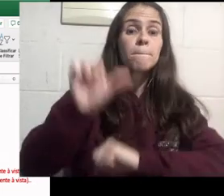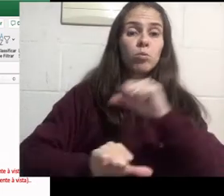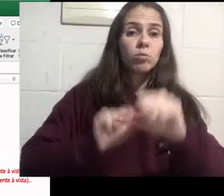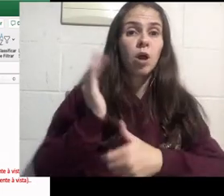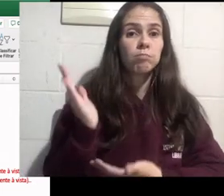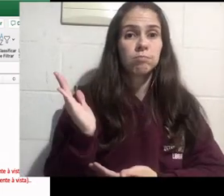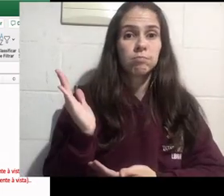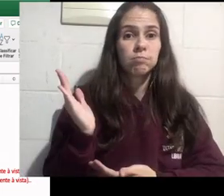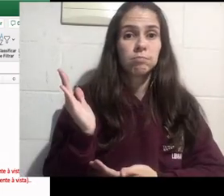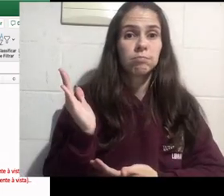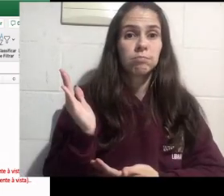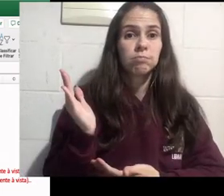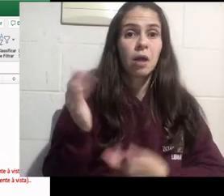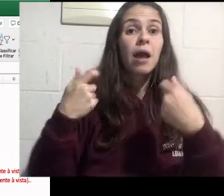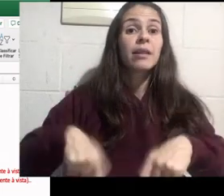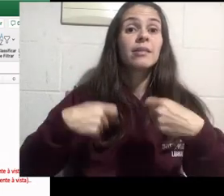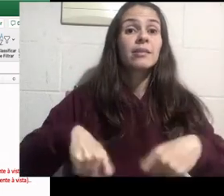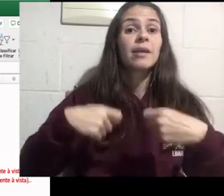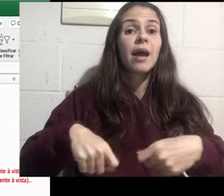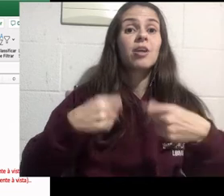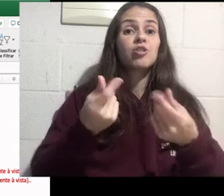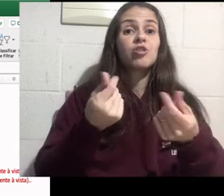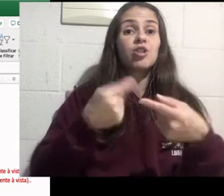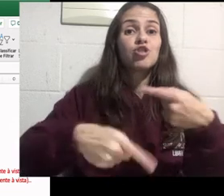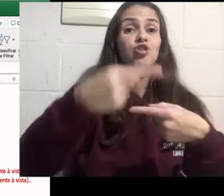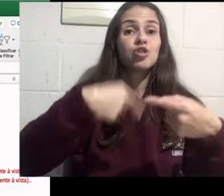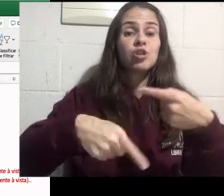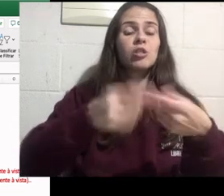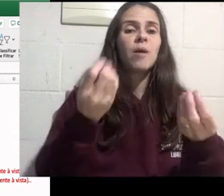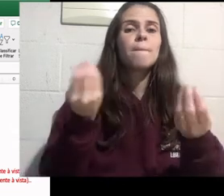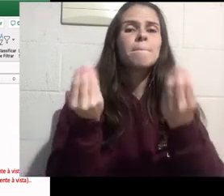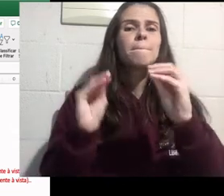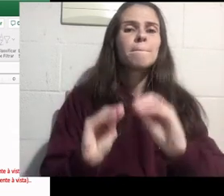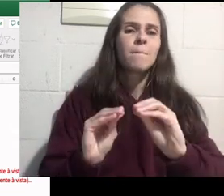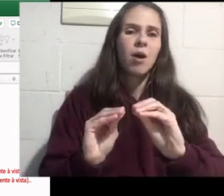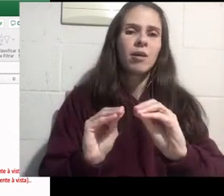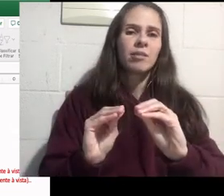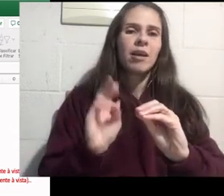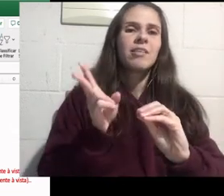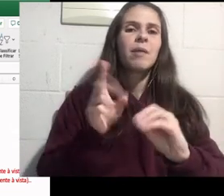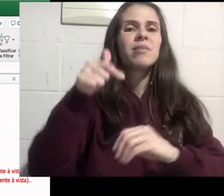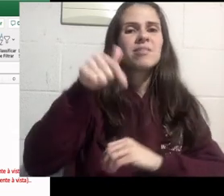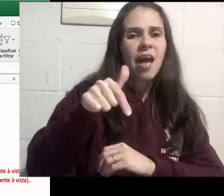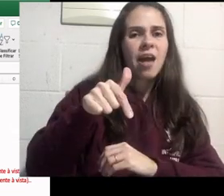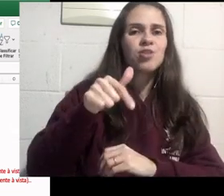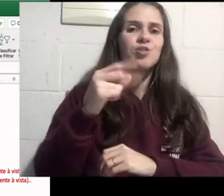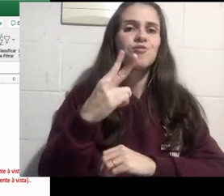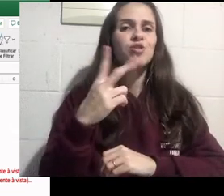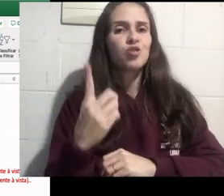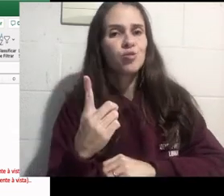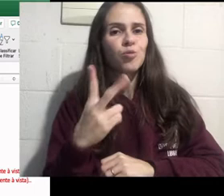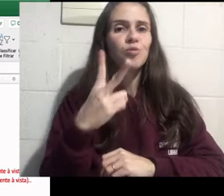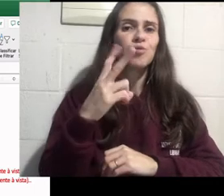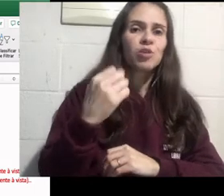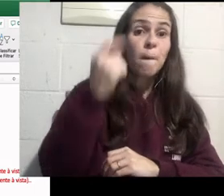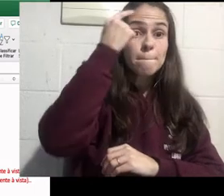aqui a necessidade de capital de giro, certo? Então, procurem sempre colocar múltiplos, ó. Se eu botar 21 dias, ó, a necessidade